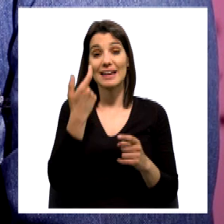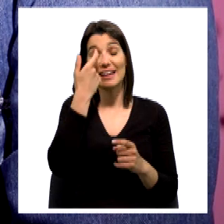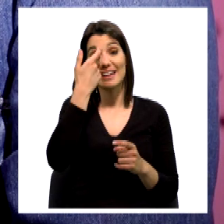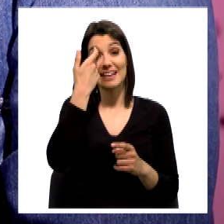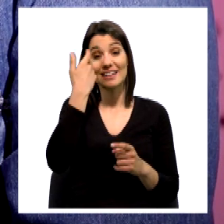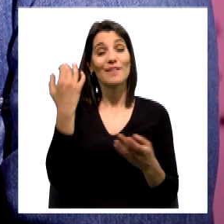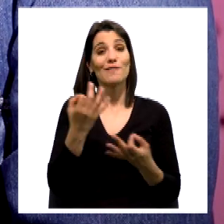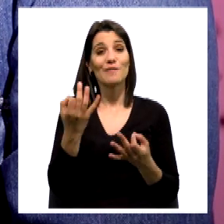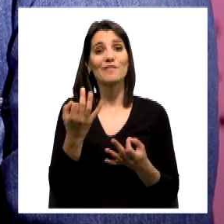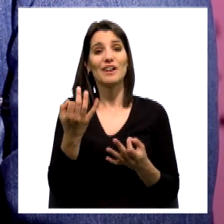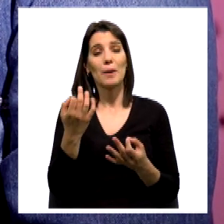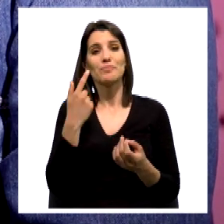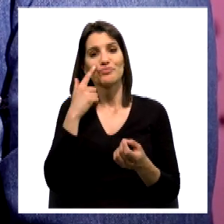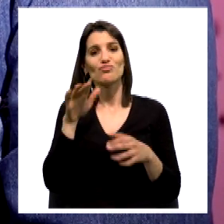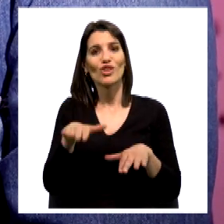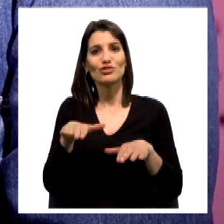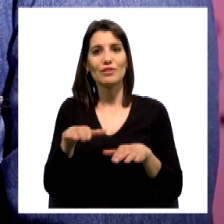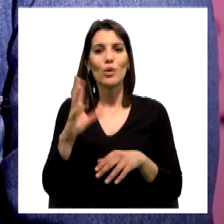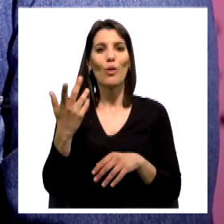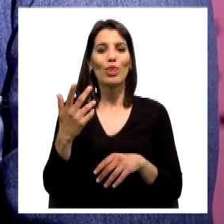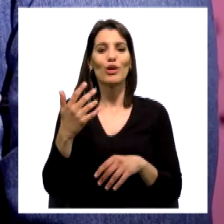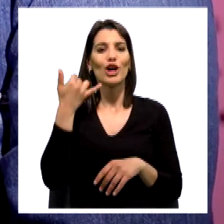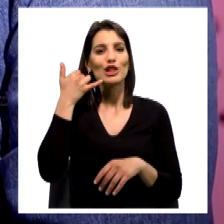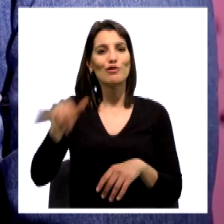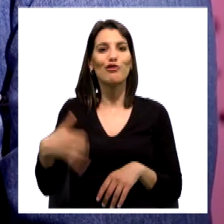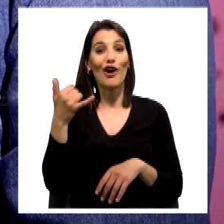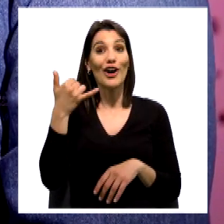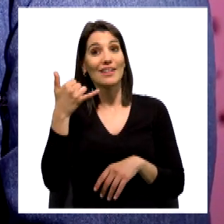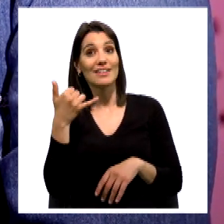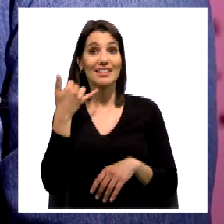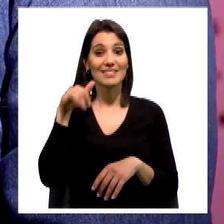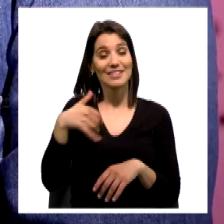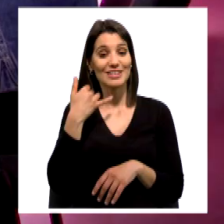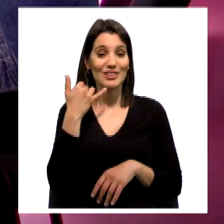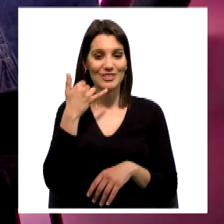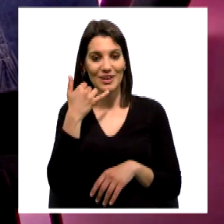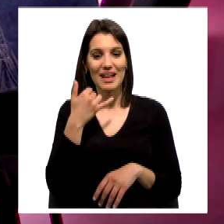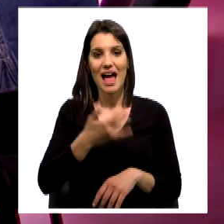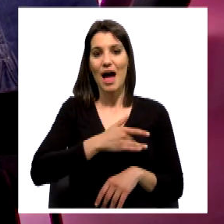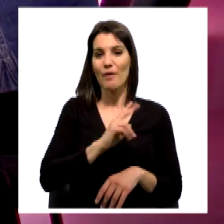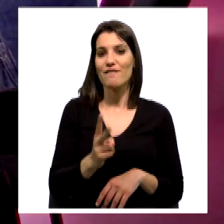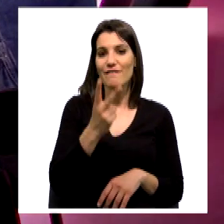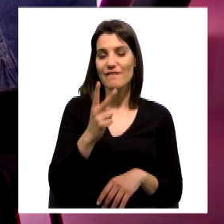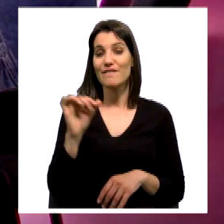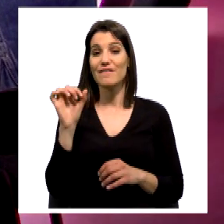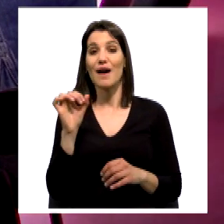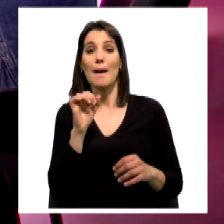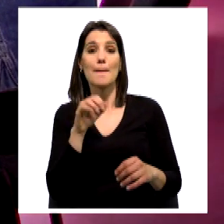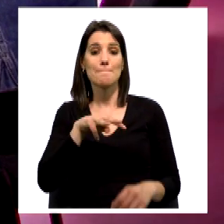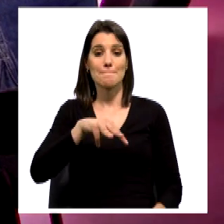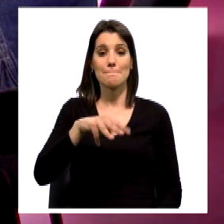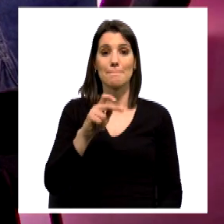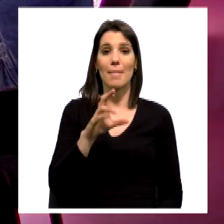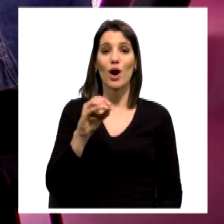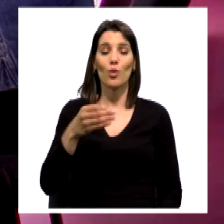música que estava presente no Quando o Telefone Toca, por exemplo, Os Dois Amores do Marco Paulo,